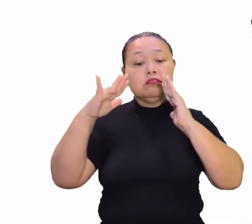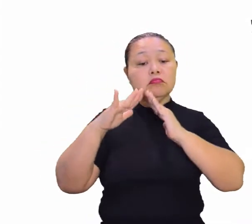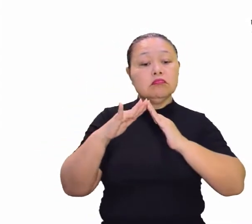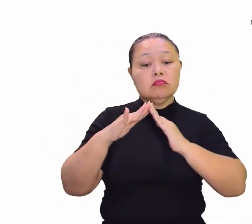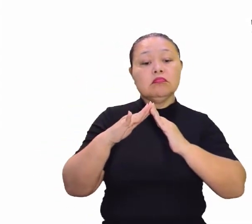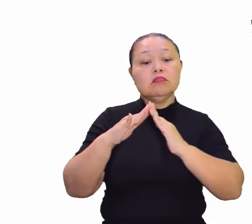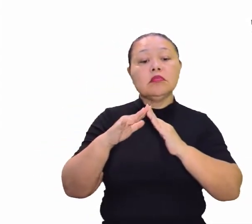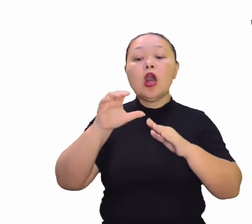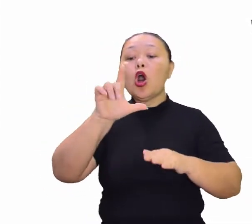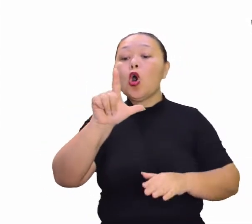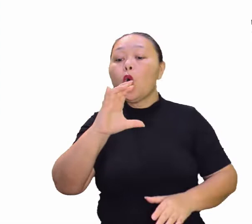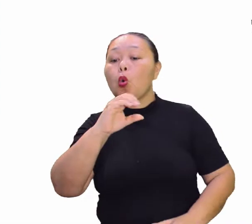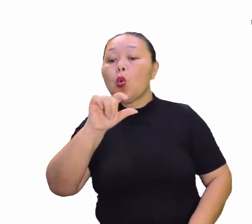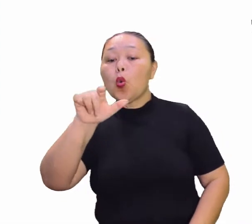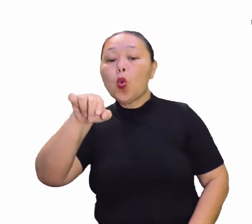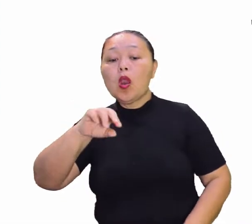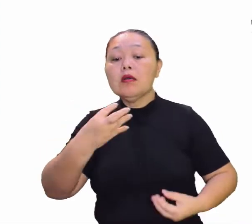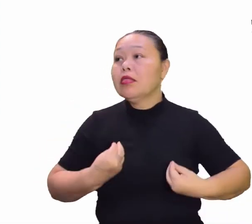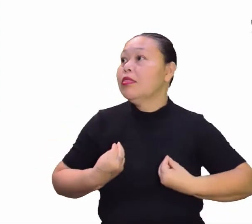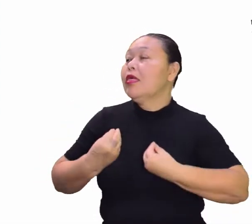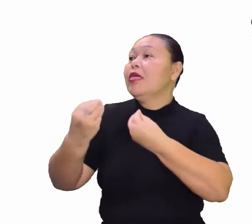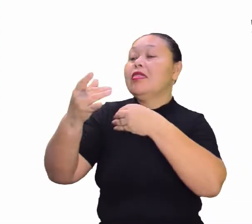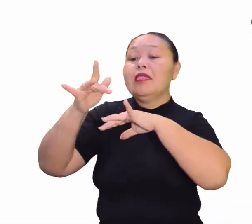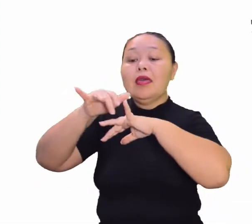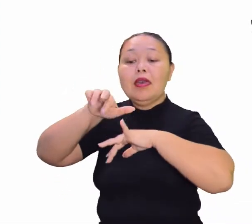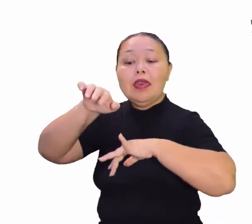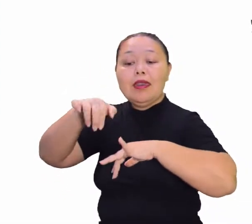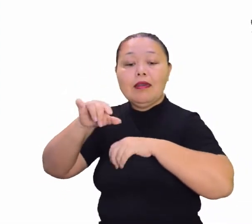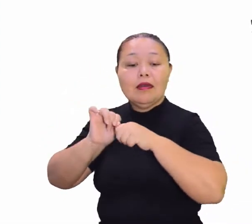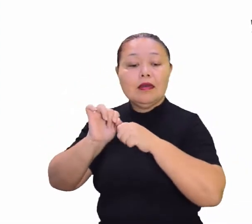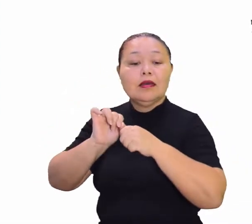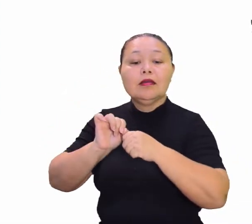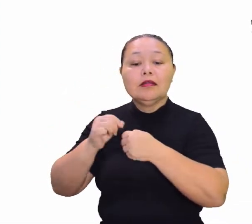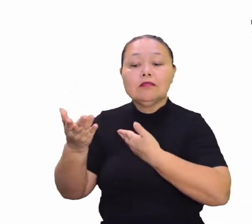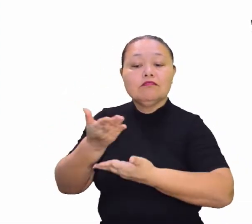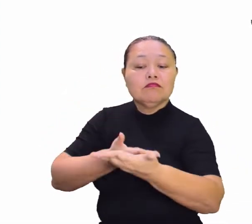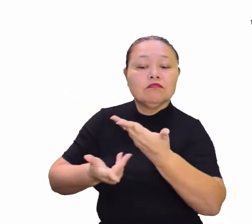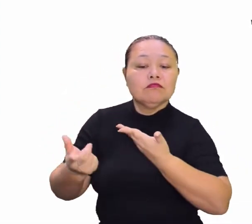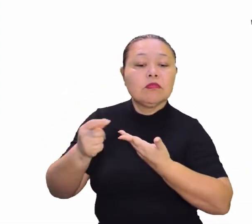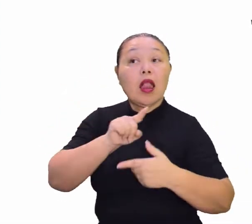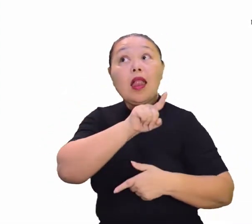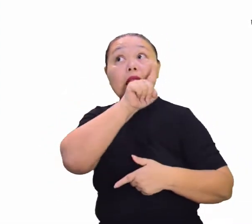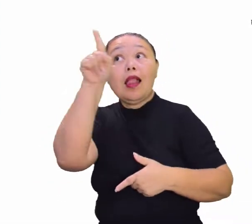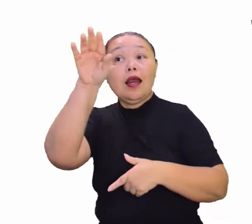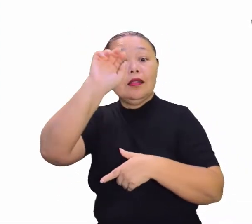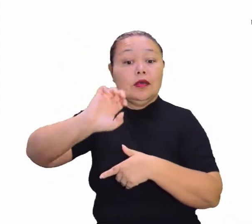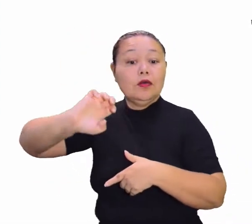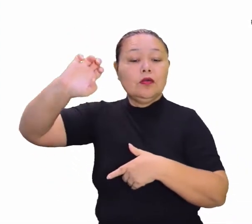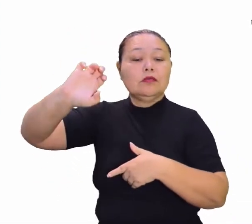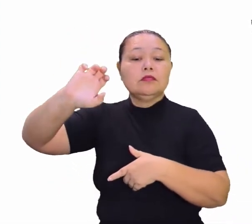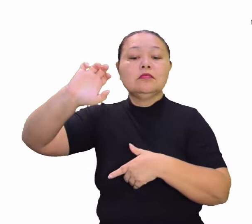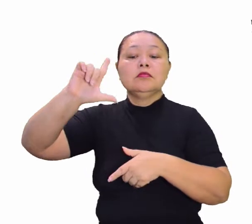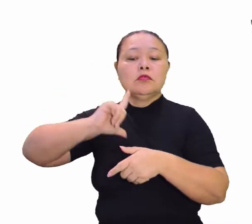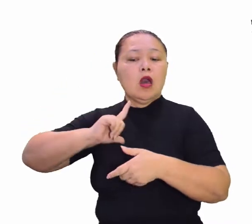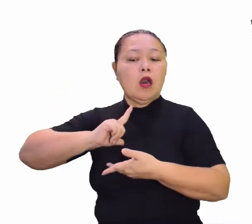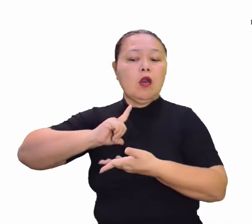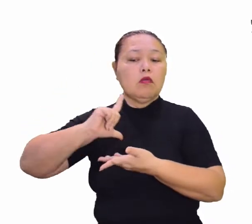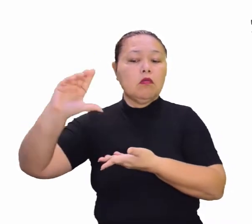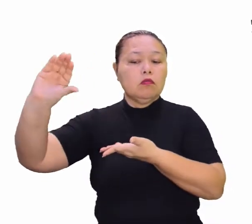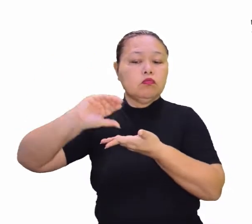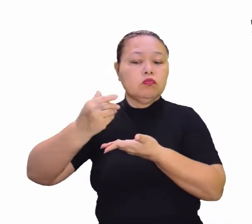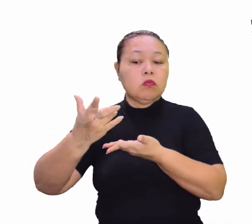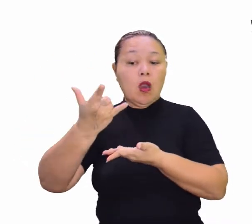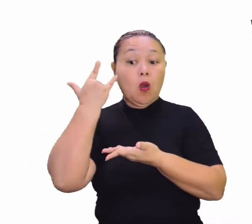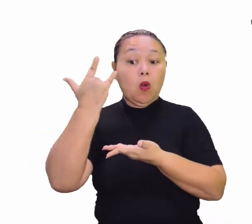as colônias, o que forneciam? Riquezas que eram comercializadas lá na Europa e gerava grandes lucros